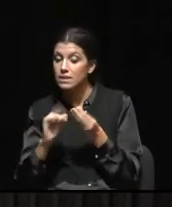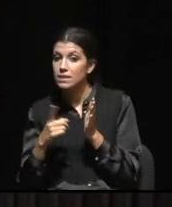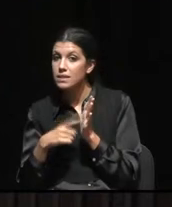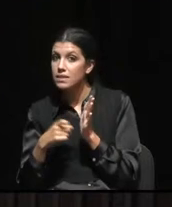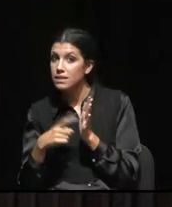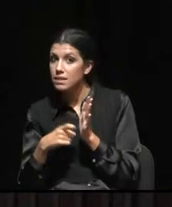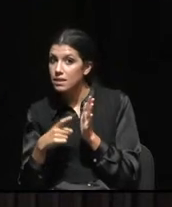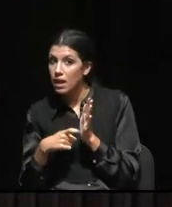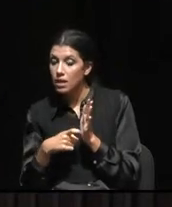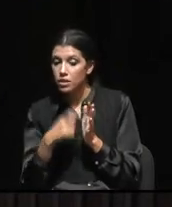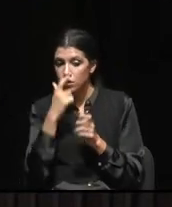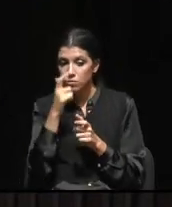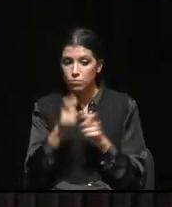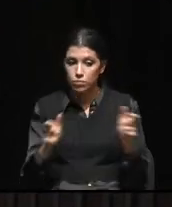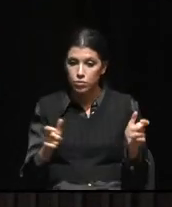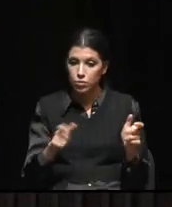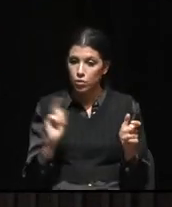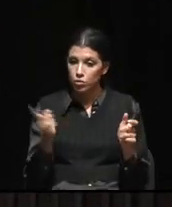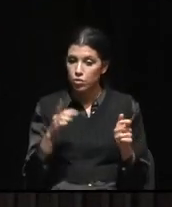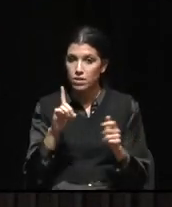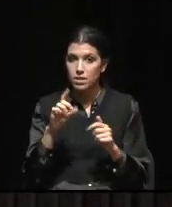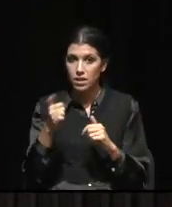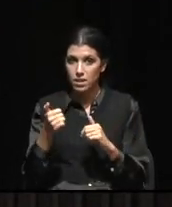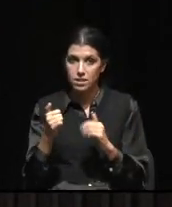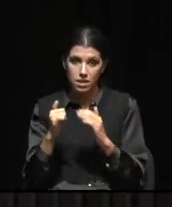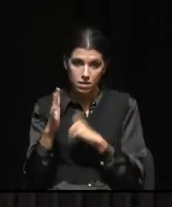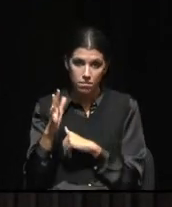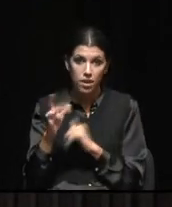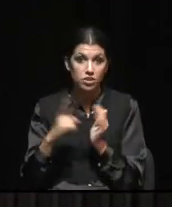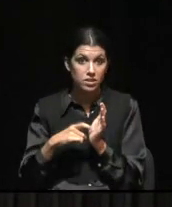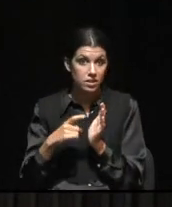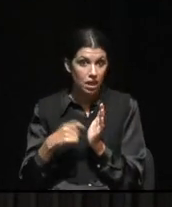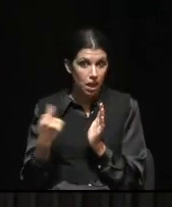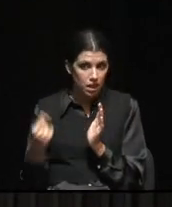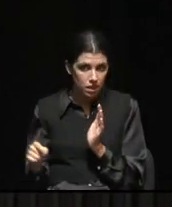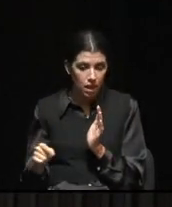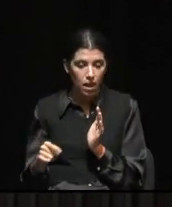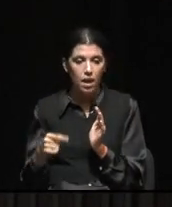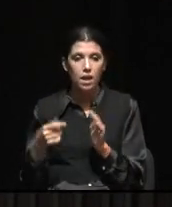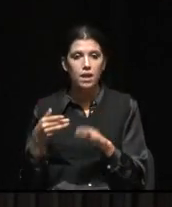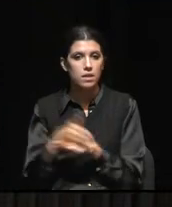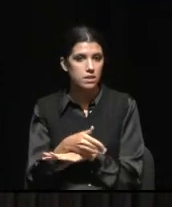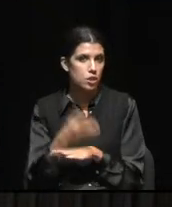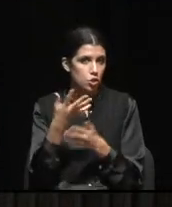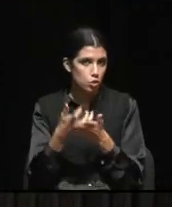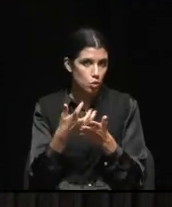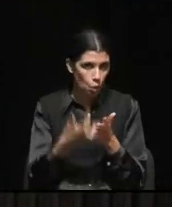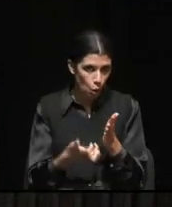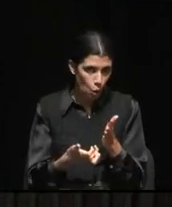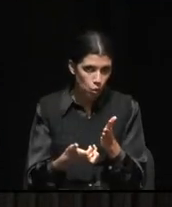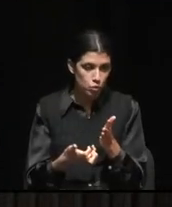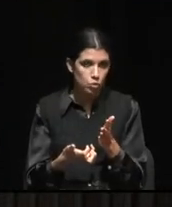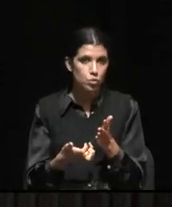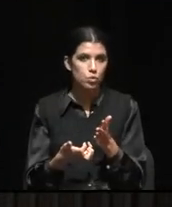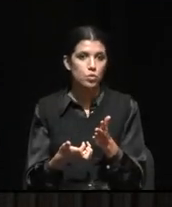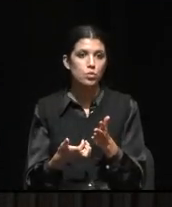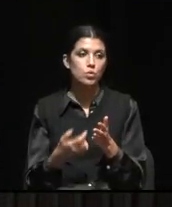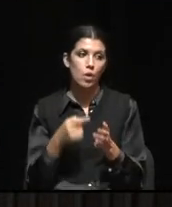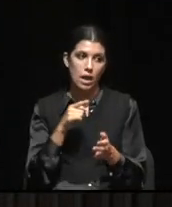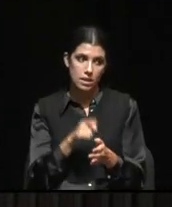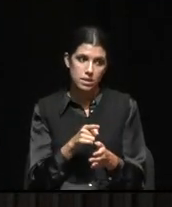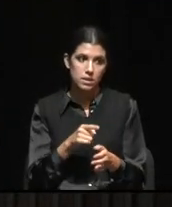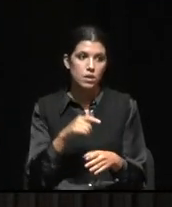seja todas as pessoas que tenham 65 anos e sejam carenciadas terem direito a este desconto e assim acompanhávamos